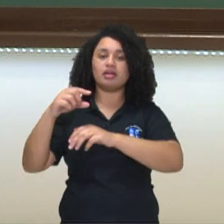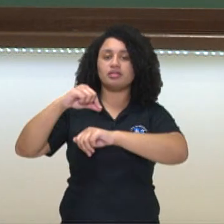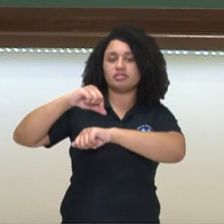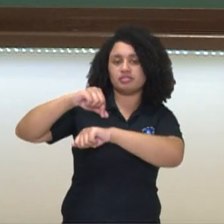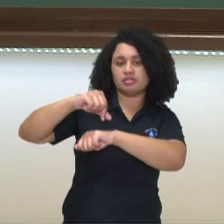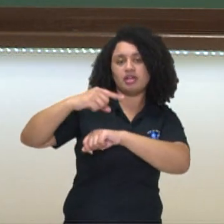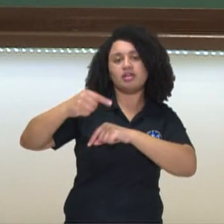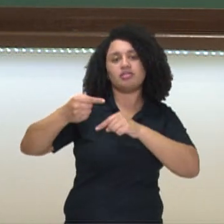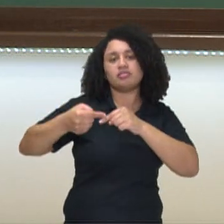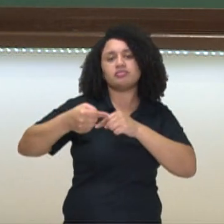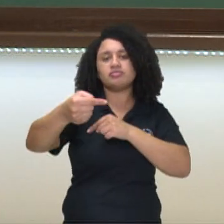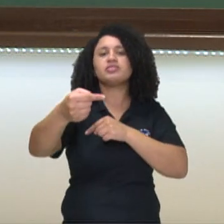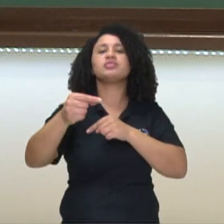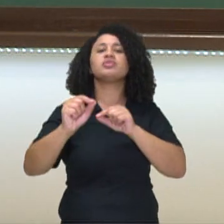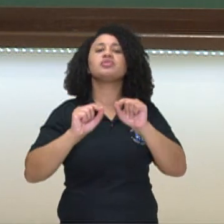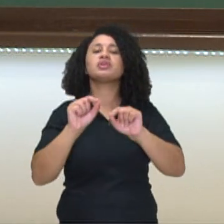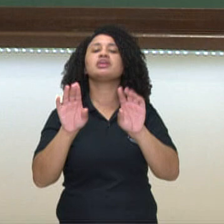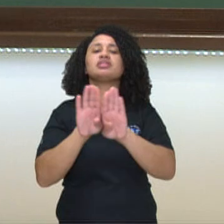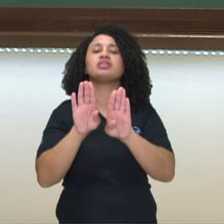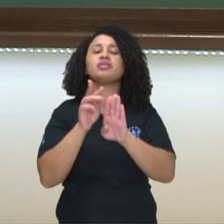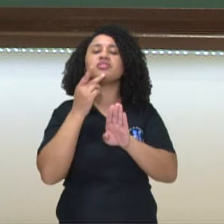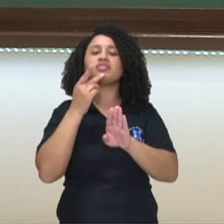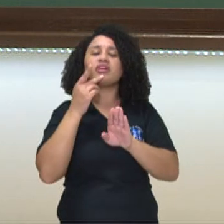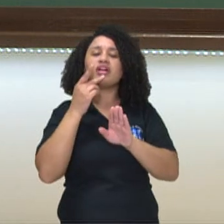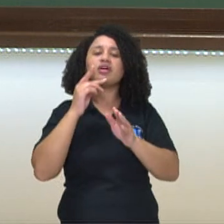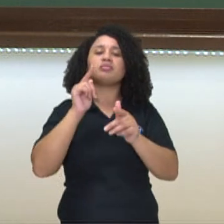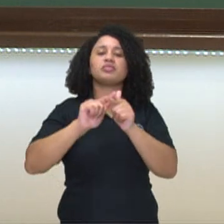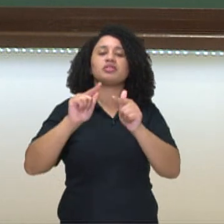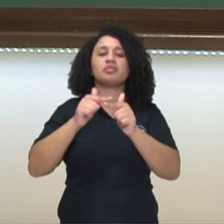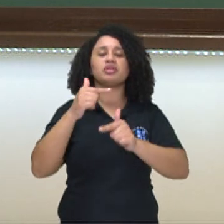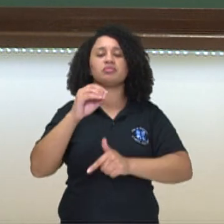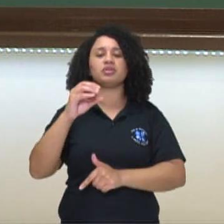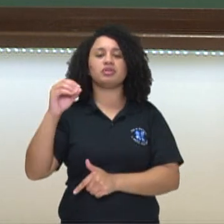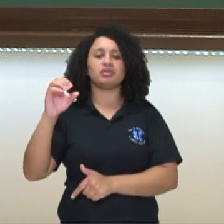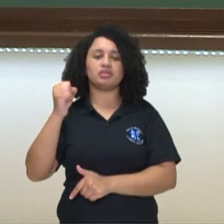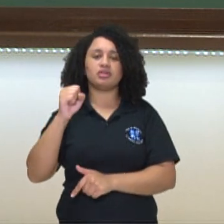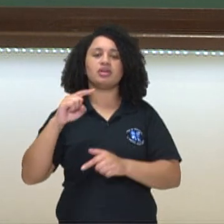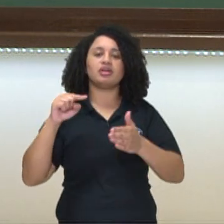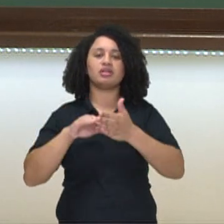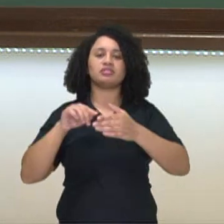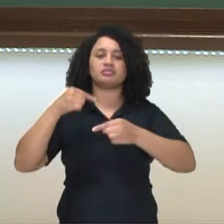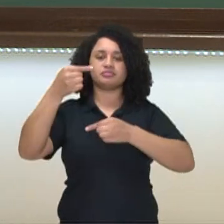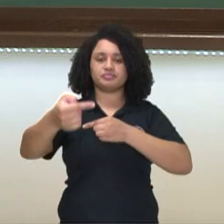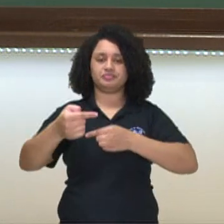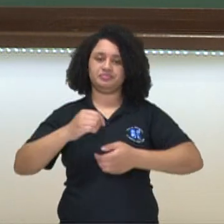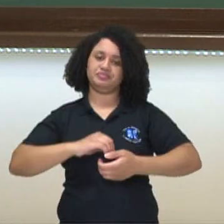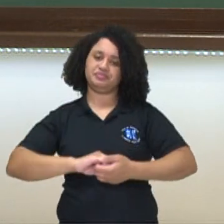próximo momento, falaremos sobre a crise de 2008. Até um próximo encontro, até mais!